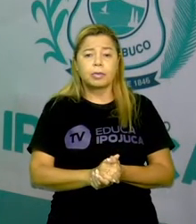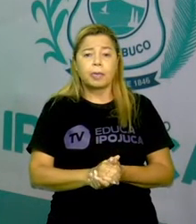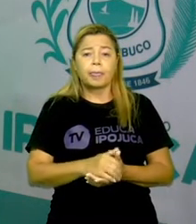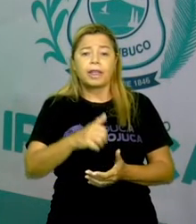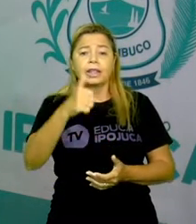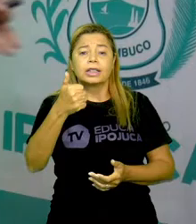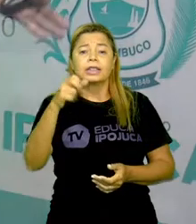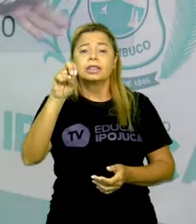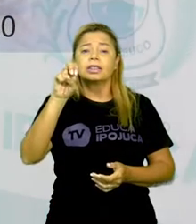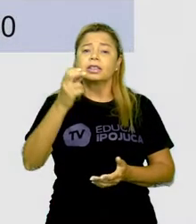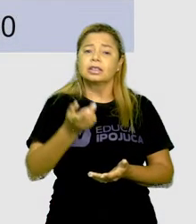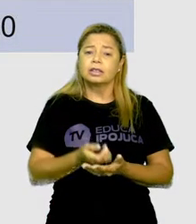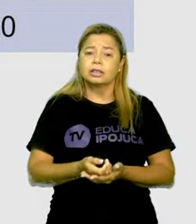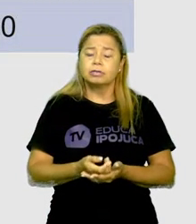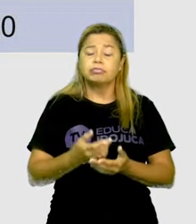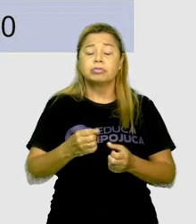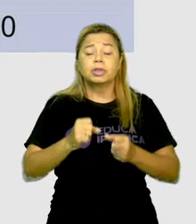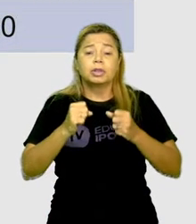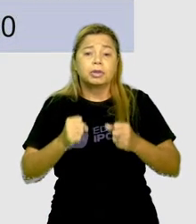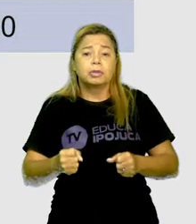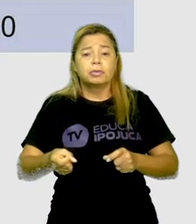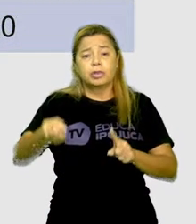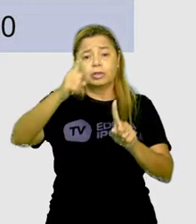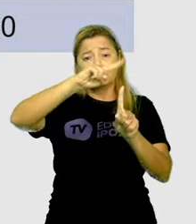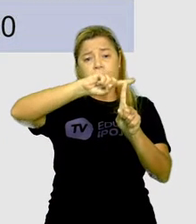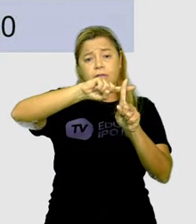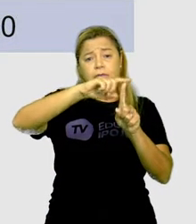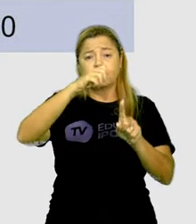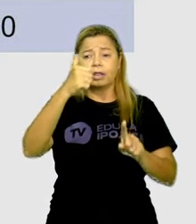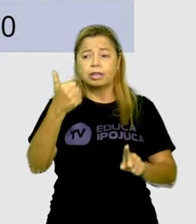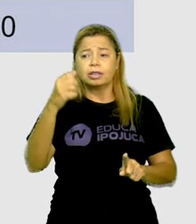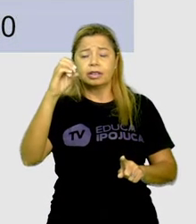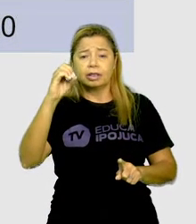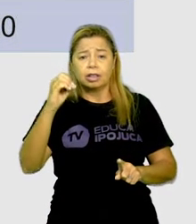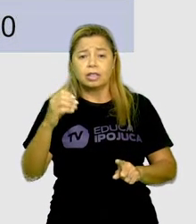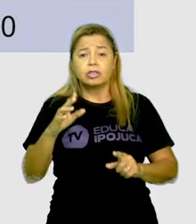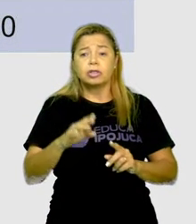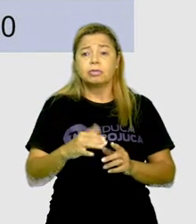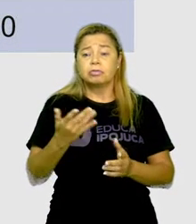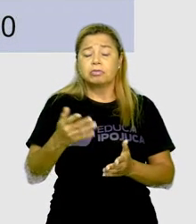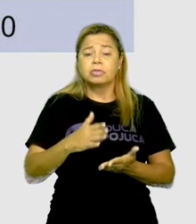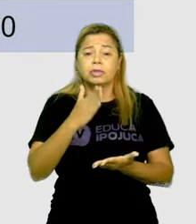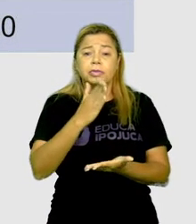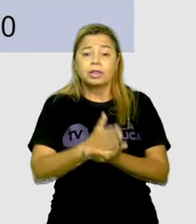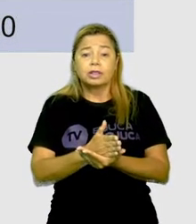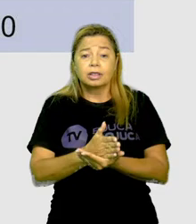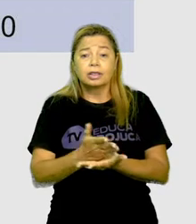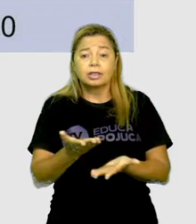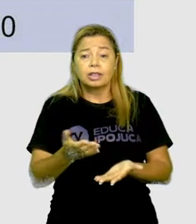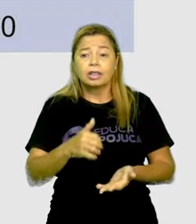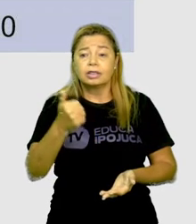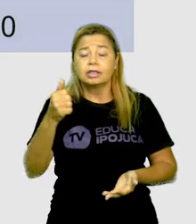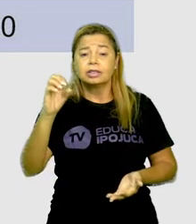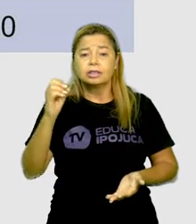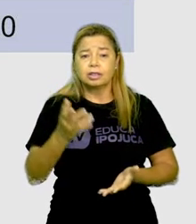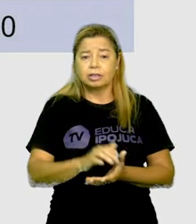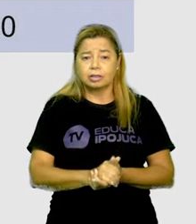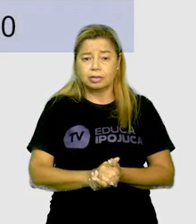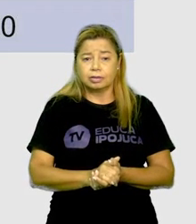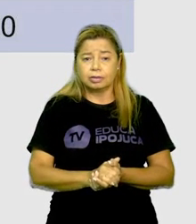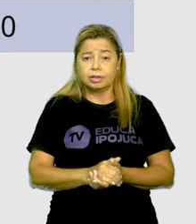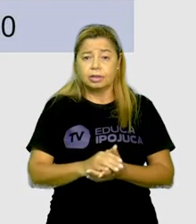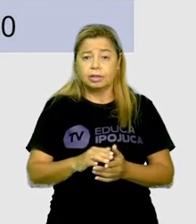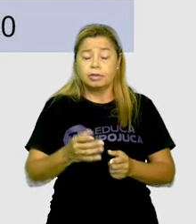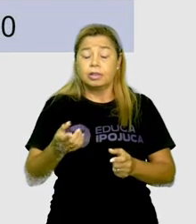pode somar o resultado do 10 mais essa metade dele. Então, veja o primeiro exemplo. 5